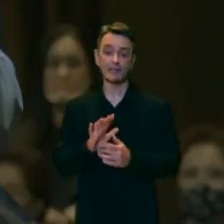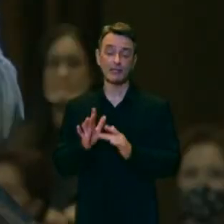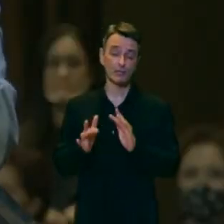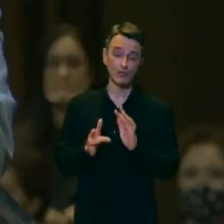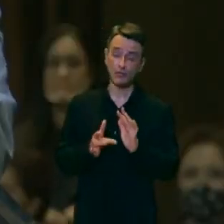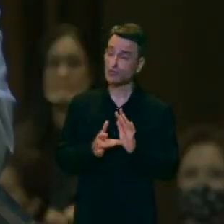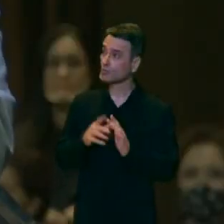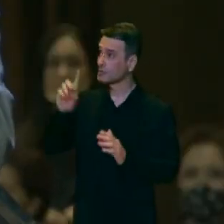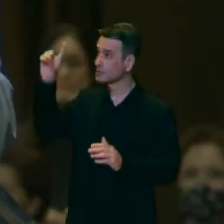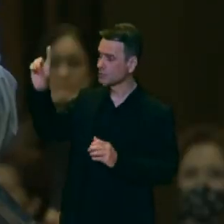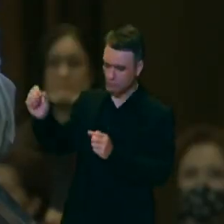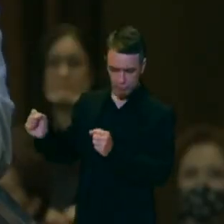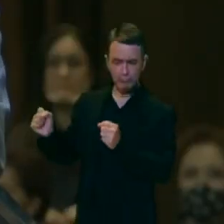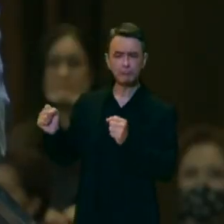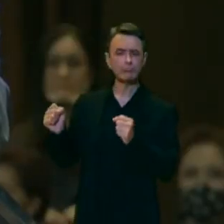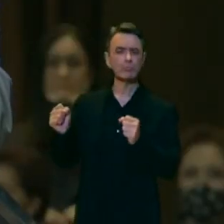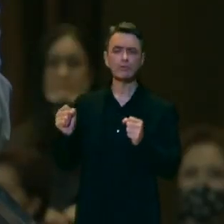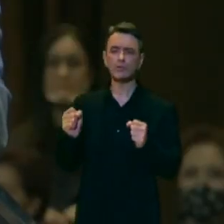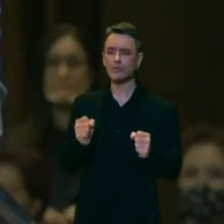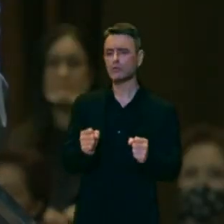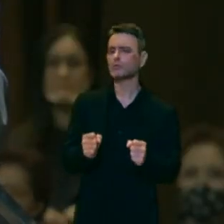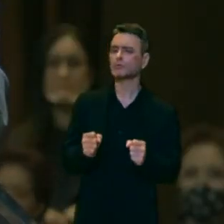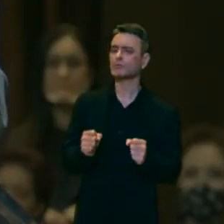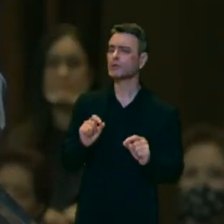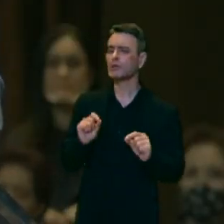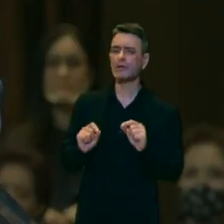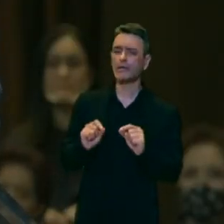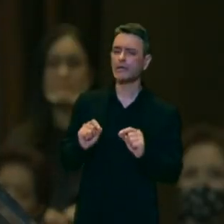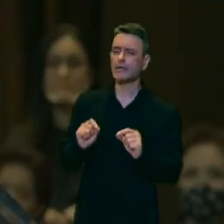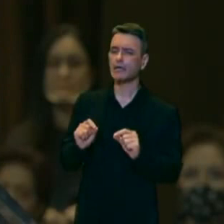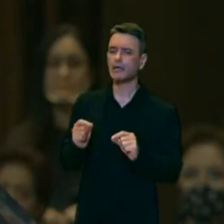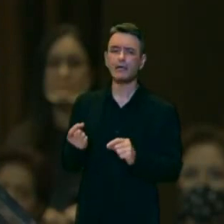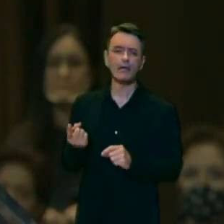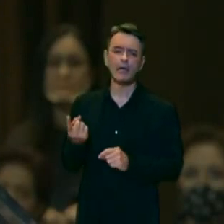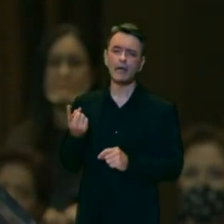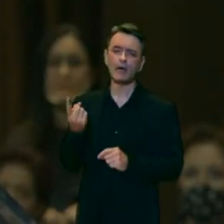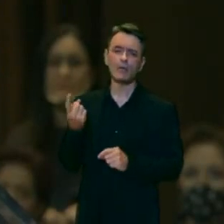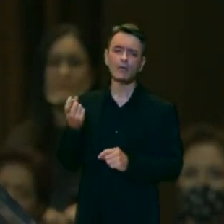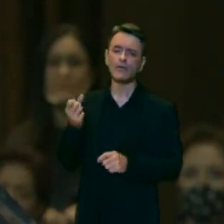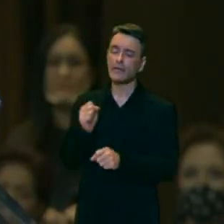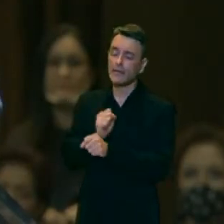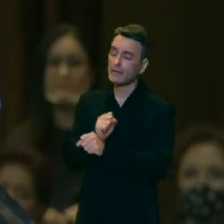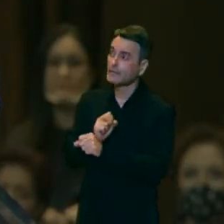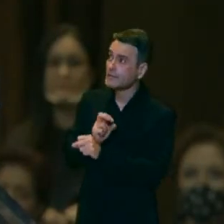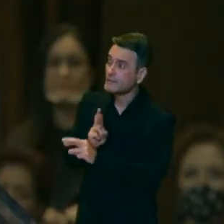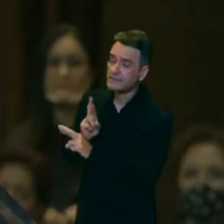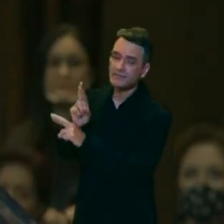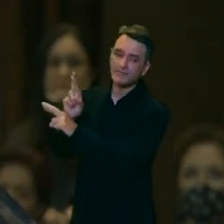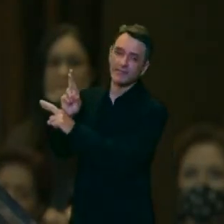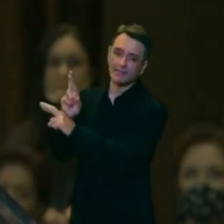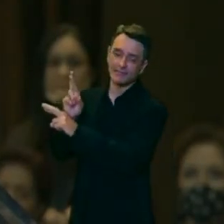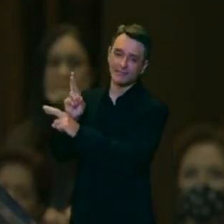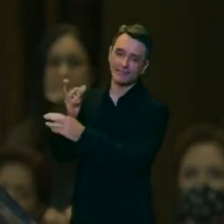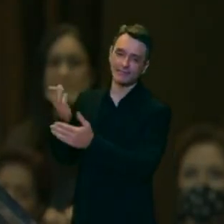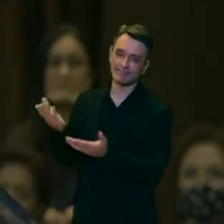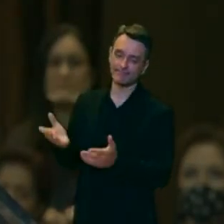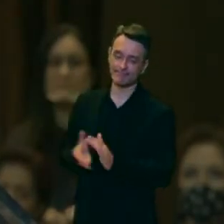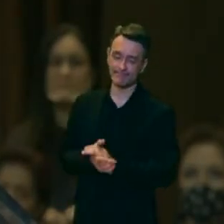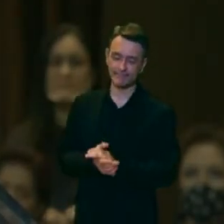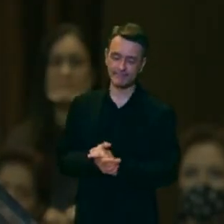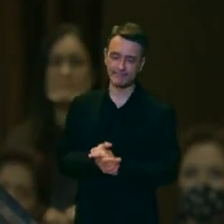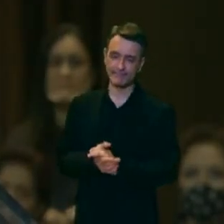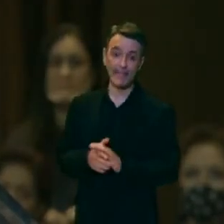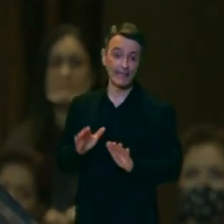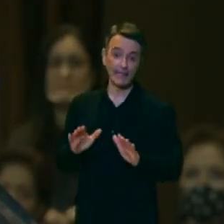Todo-Poderoso, nosso Senhor, é a nossa única esperança. E tem gente que não ouve a